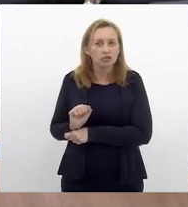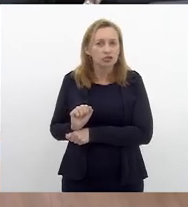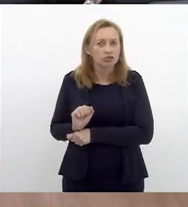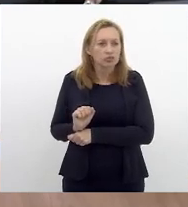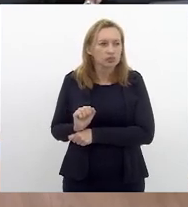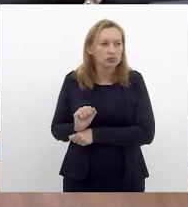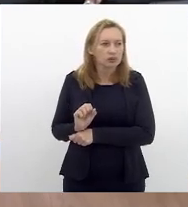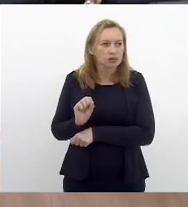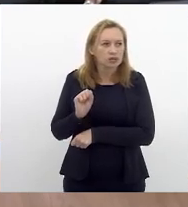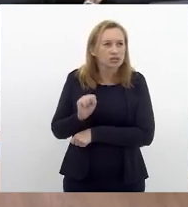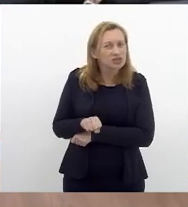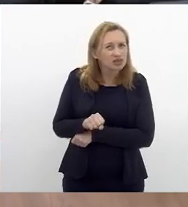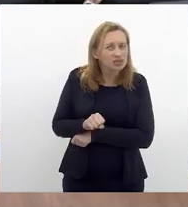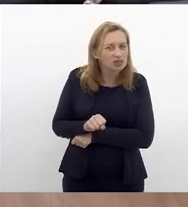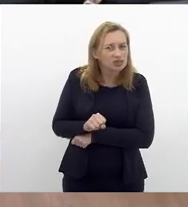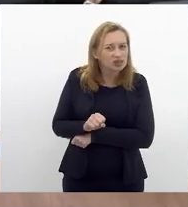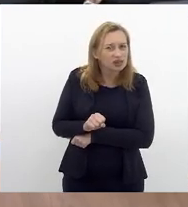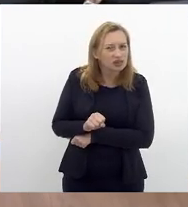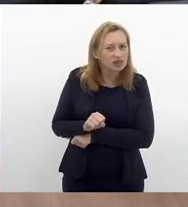Sim.